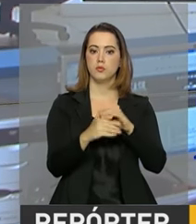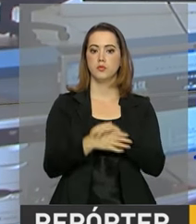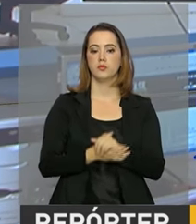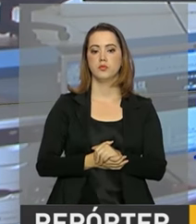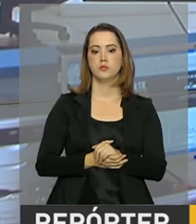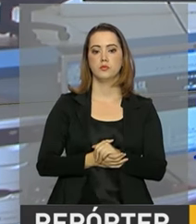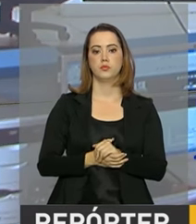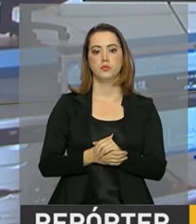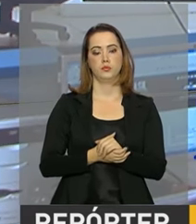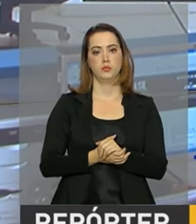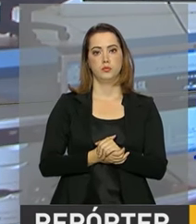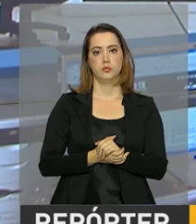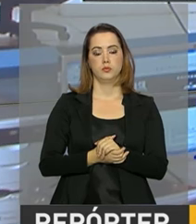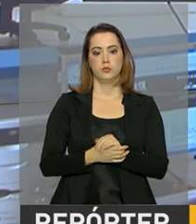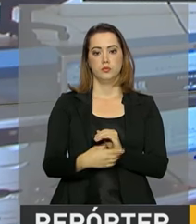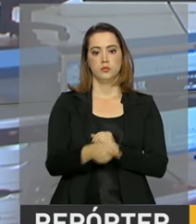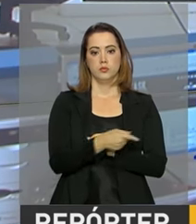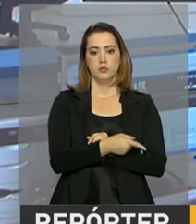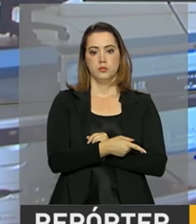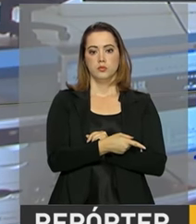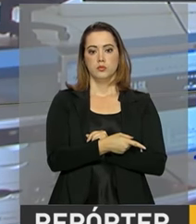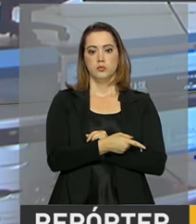61 99213-1031. Vou repetir,